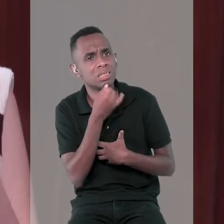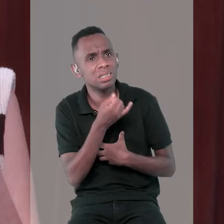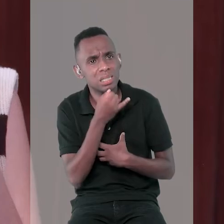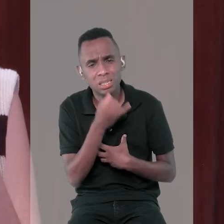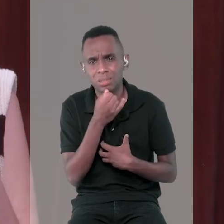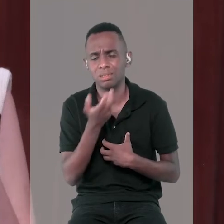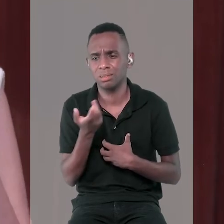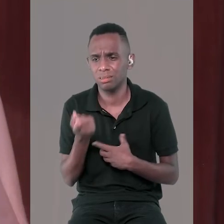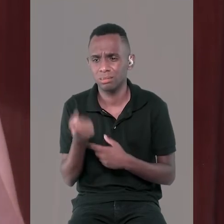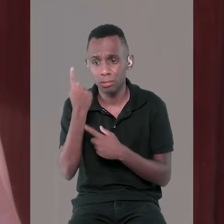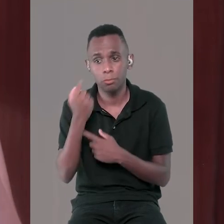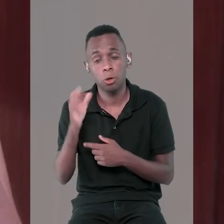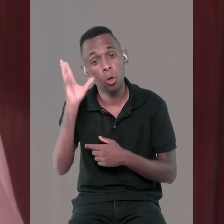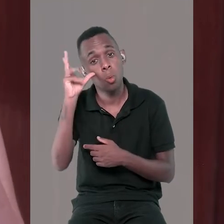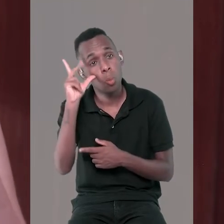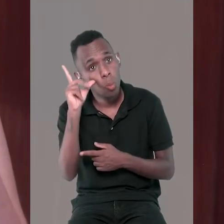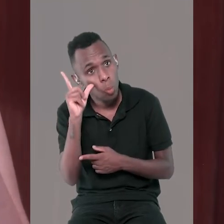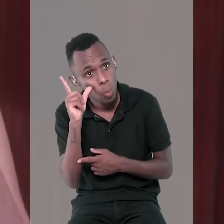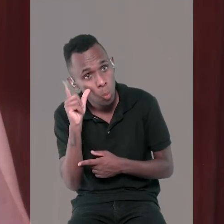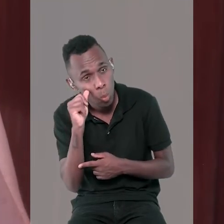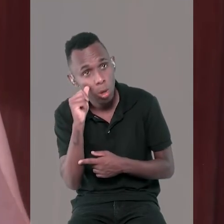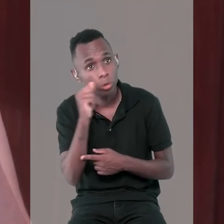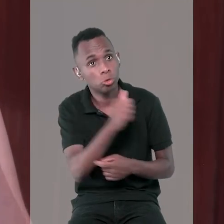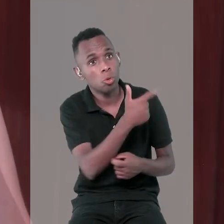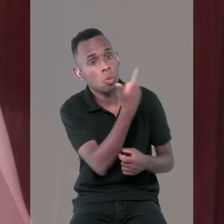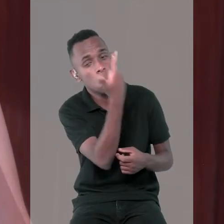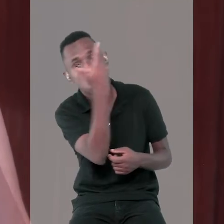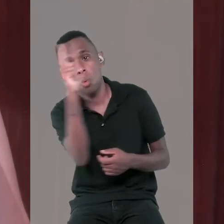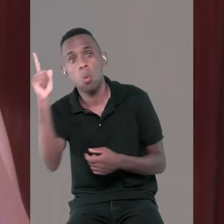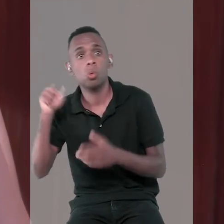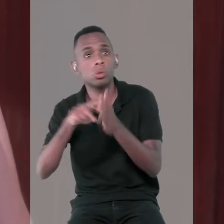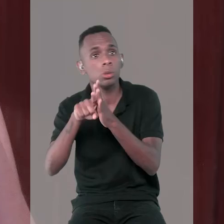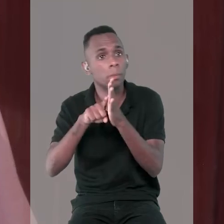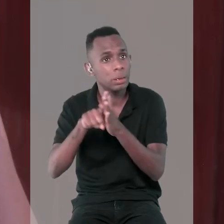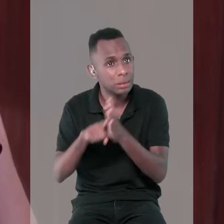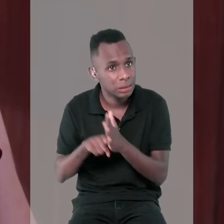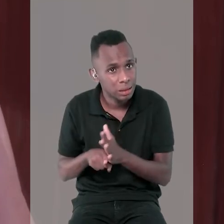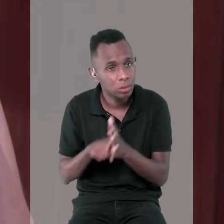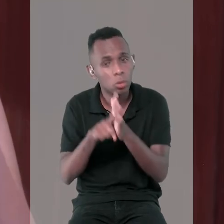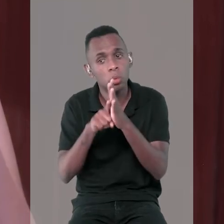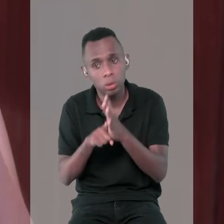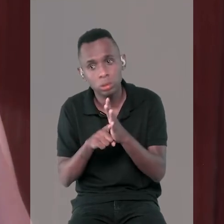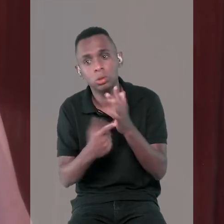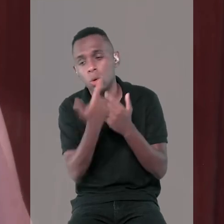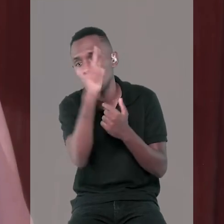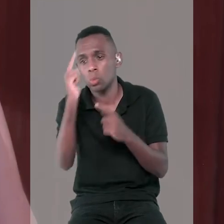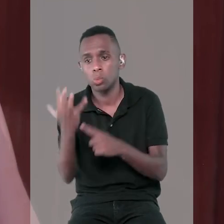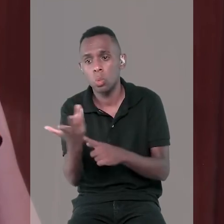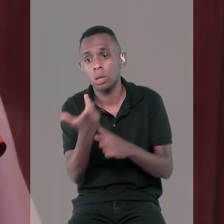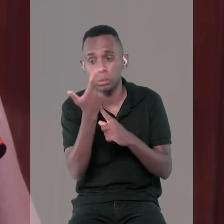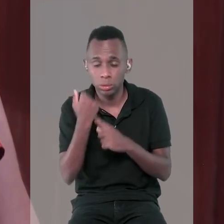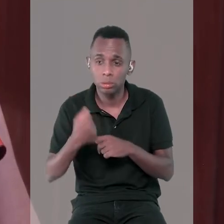chateada com essa situação. Eu acho que outros pesquisadores, outros